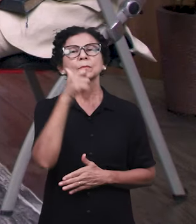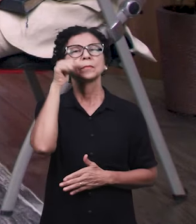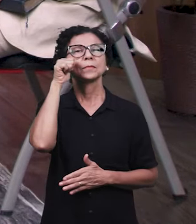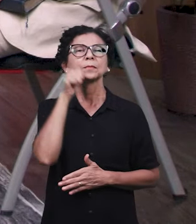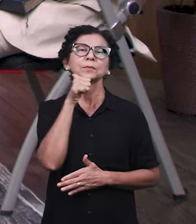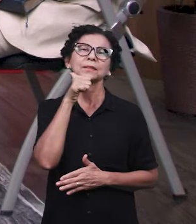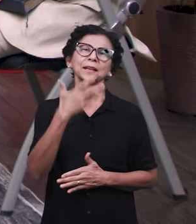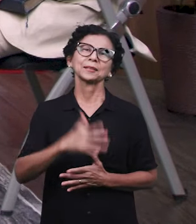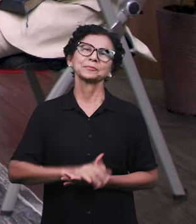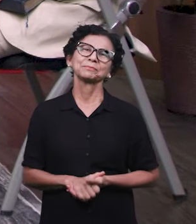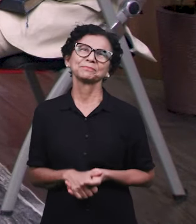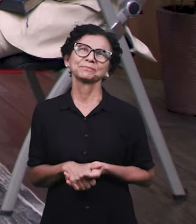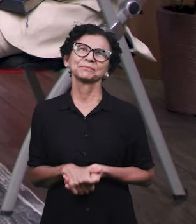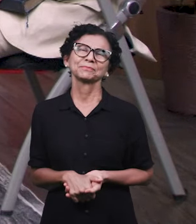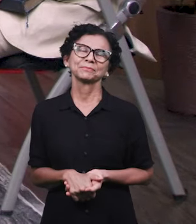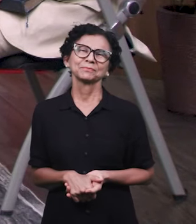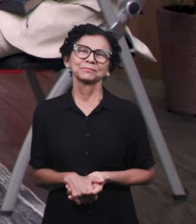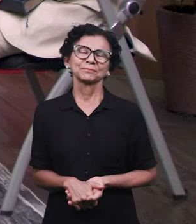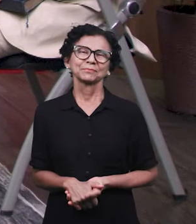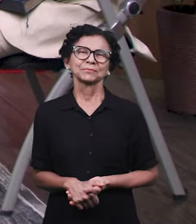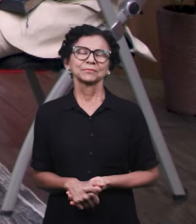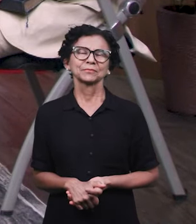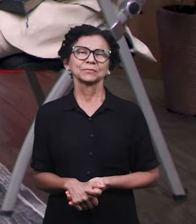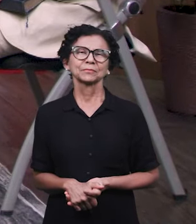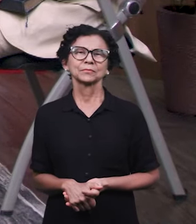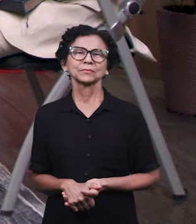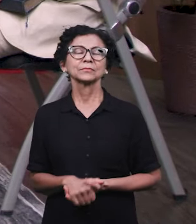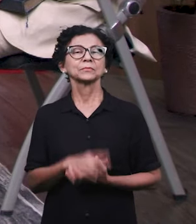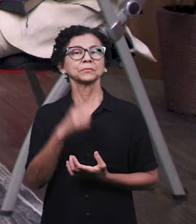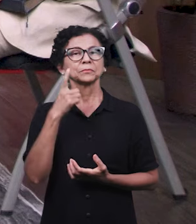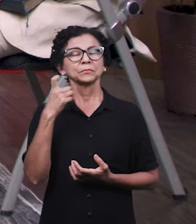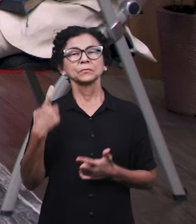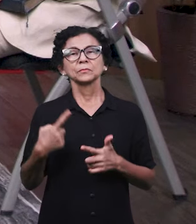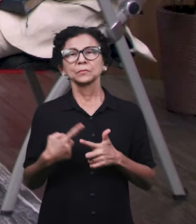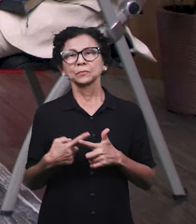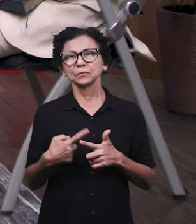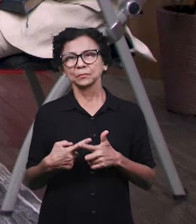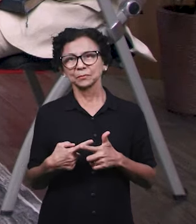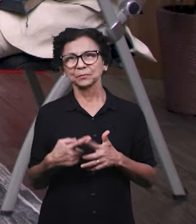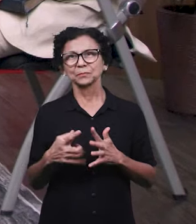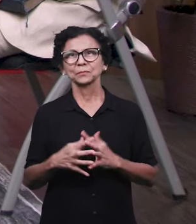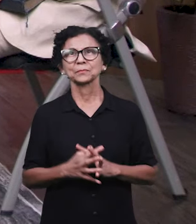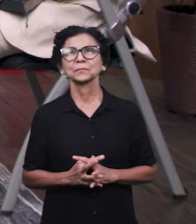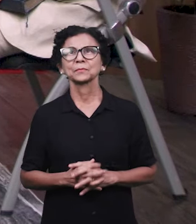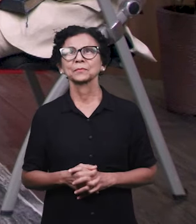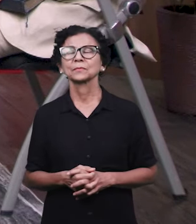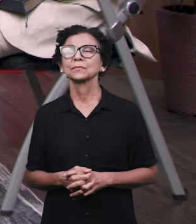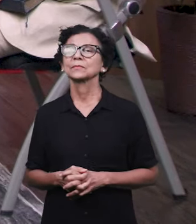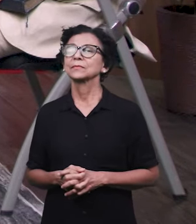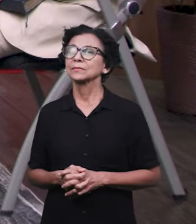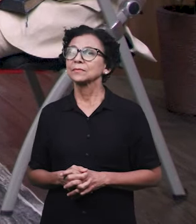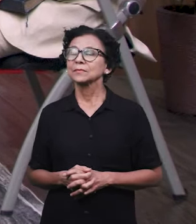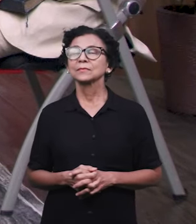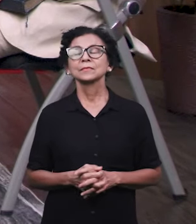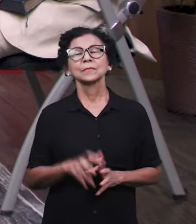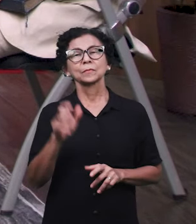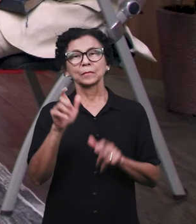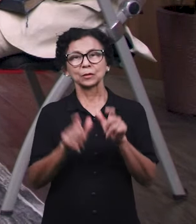isso é muito interessante porque, posteriormente, outros pesquisadores deram sequência aos trabalhos de Rebecca Lican e